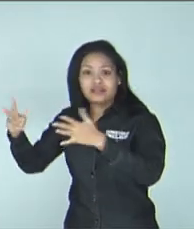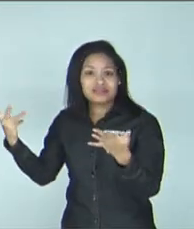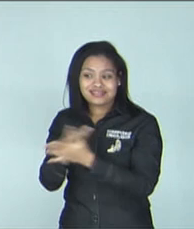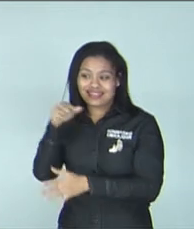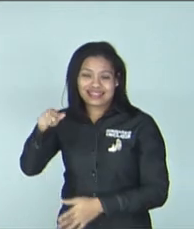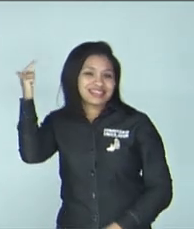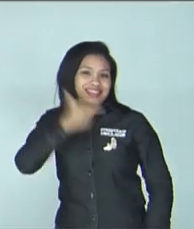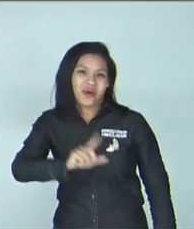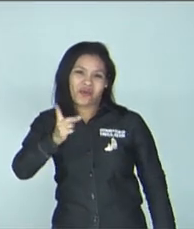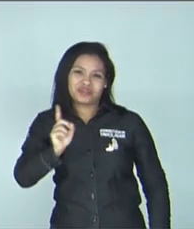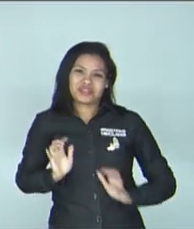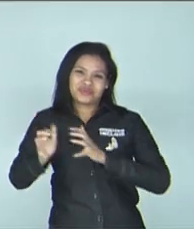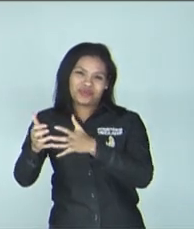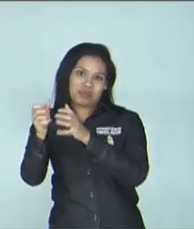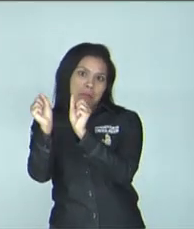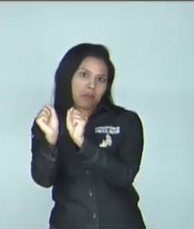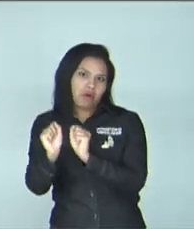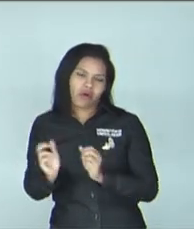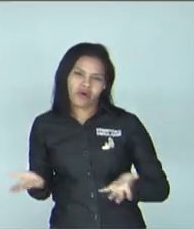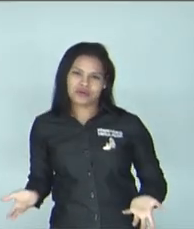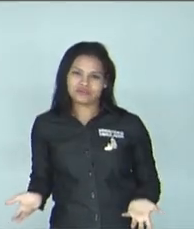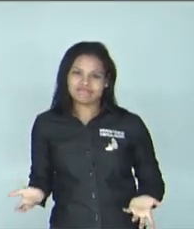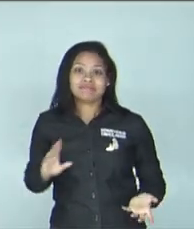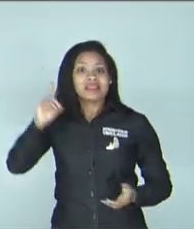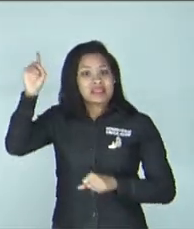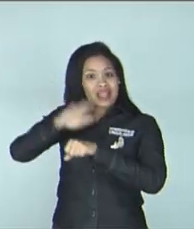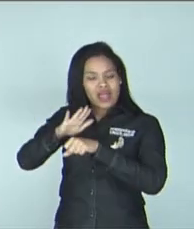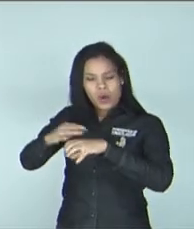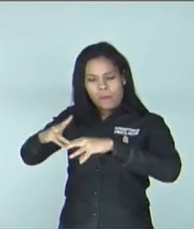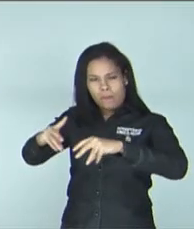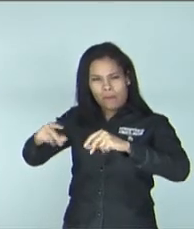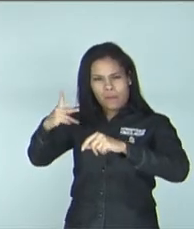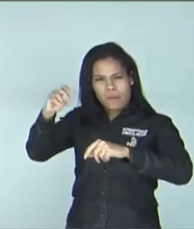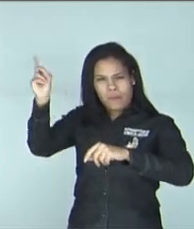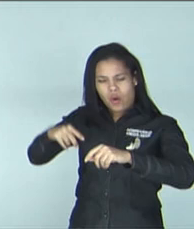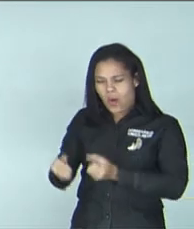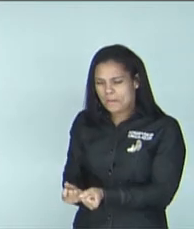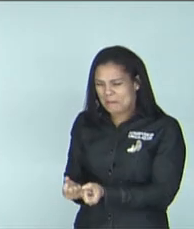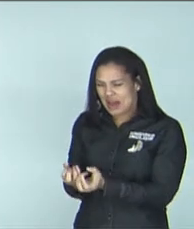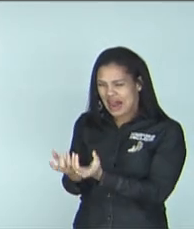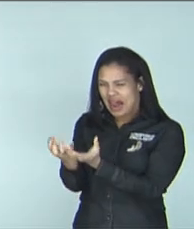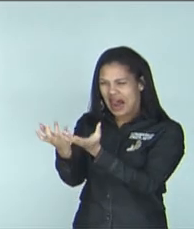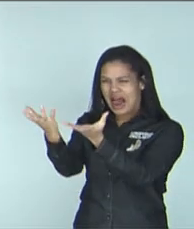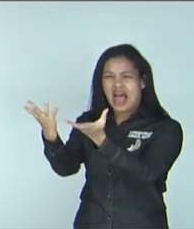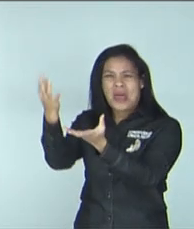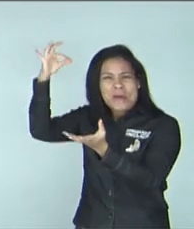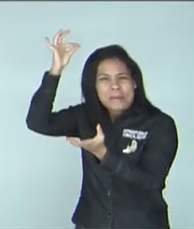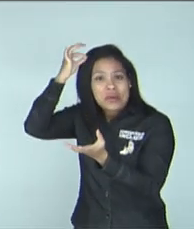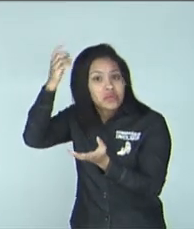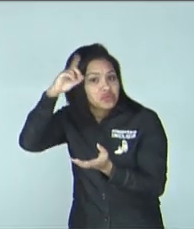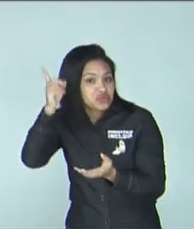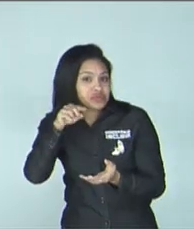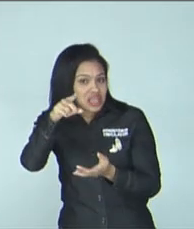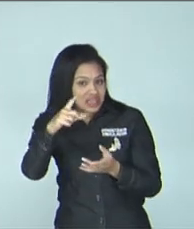isso deus faz do pó surge piolho entrou no cabelo do quanto é homem não sei se você teve